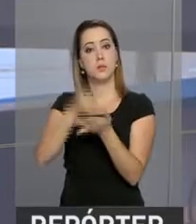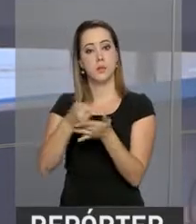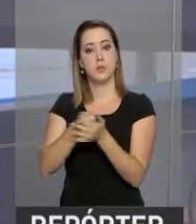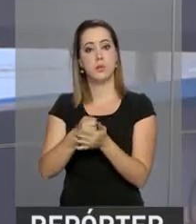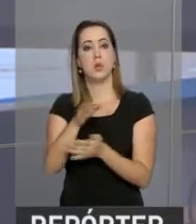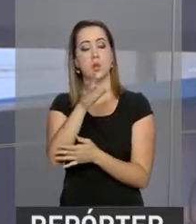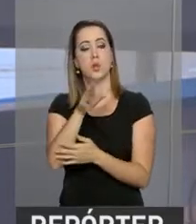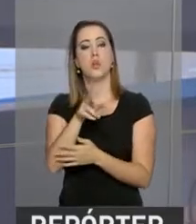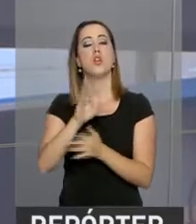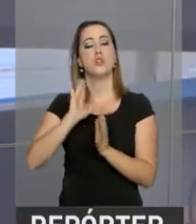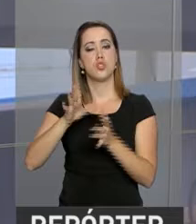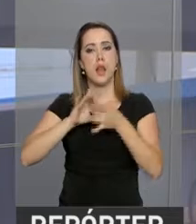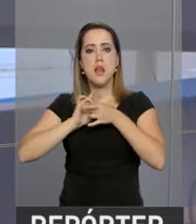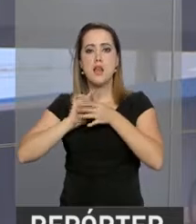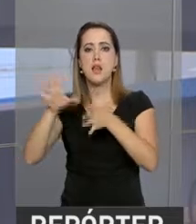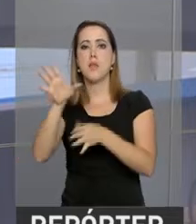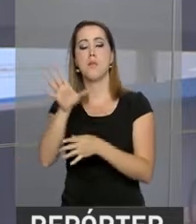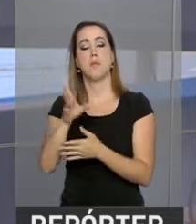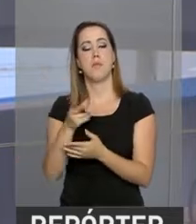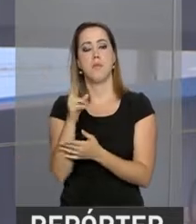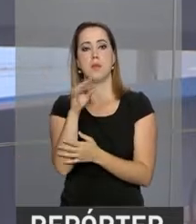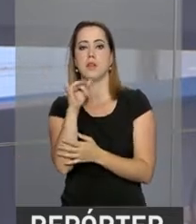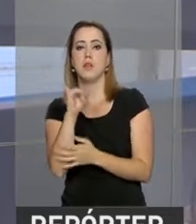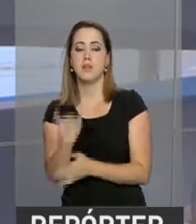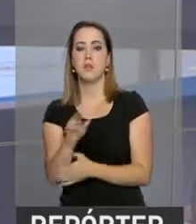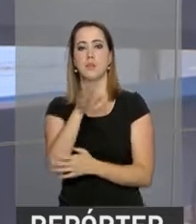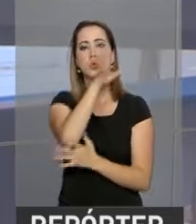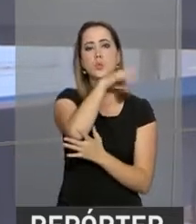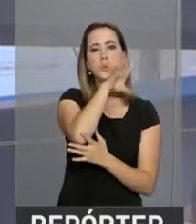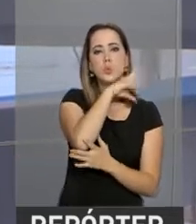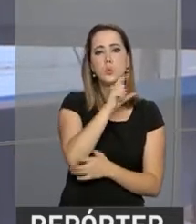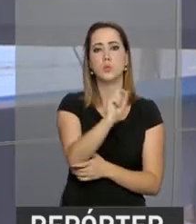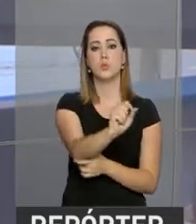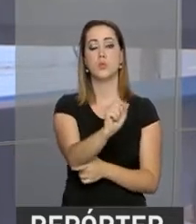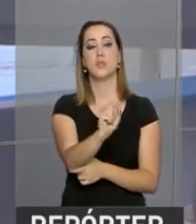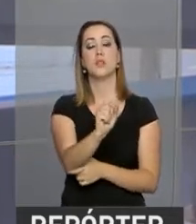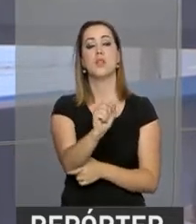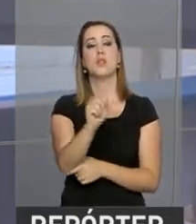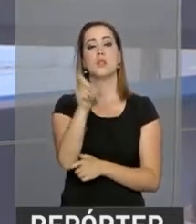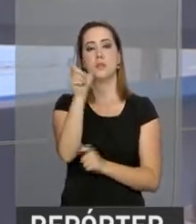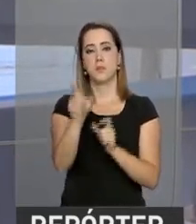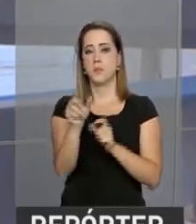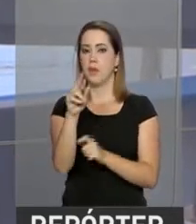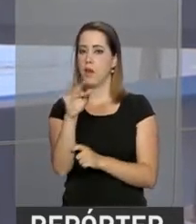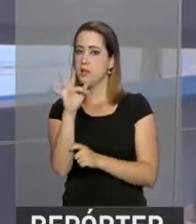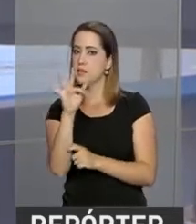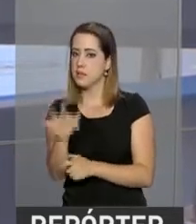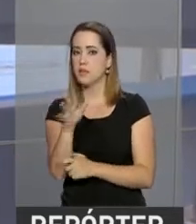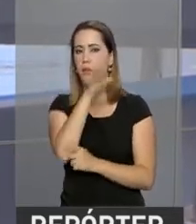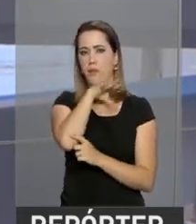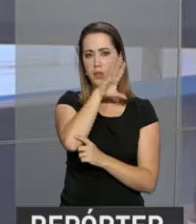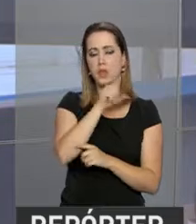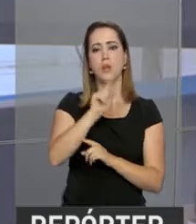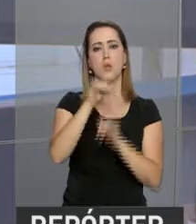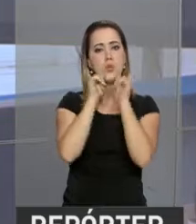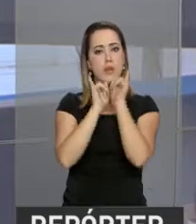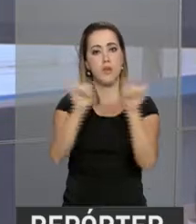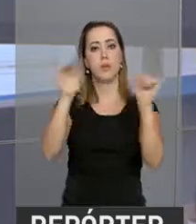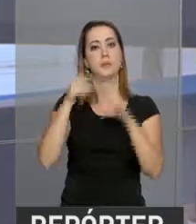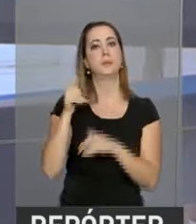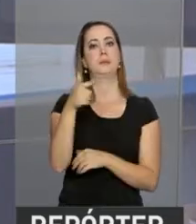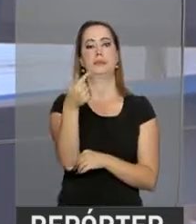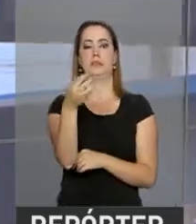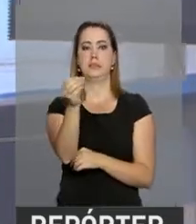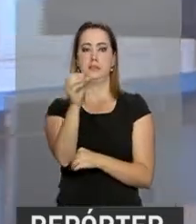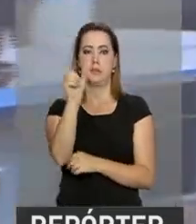liberada a restituição de mais um lote do imposto de renda ea receita federal informou que mais de 700 mil contribuintes caíram na malha